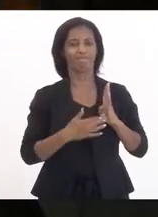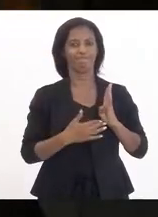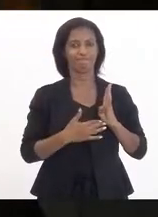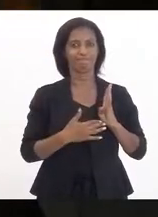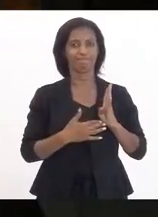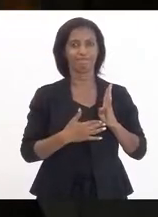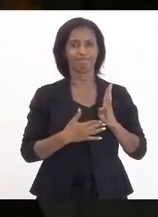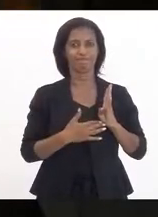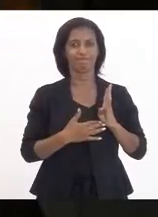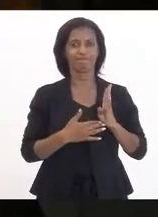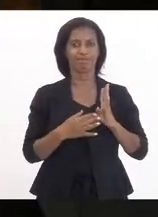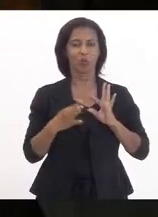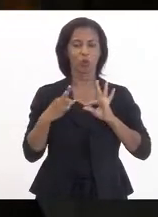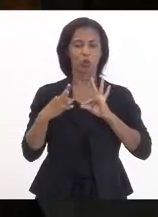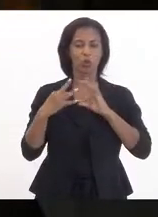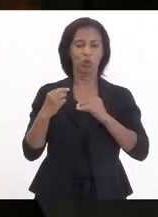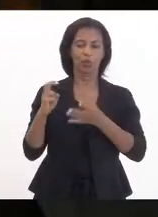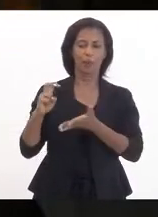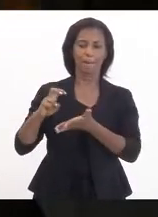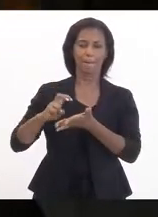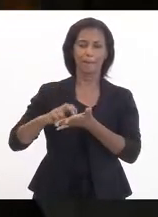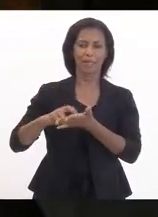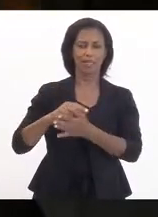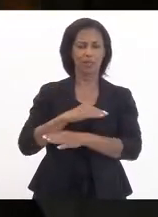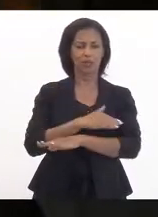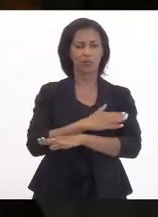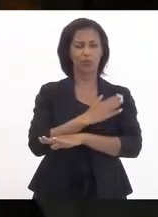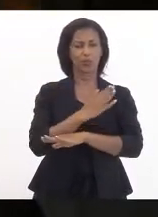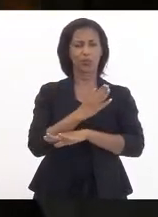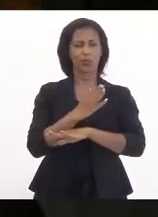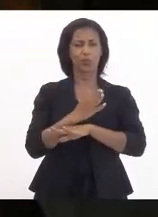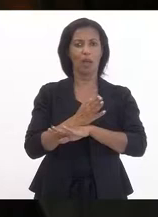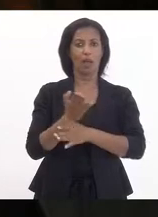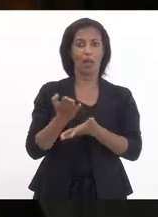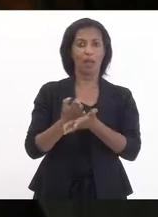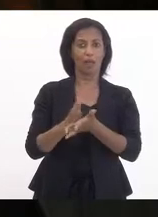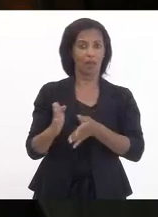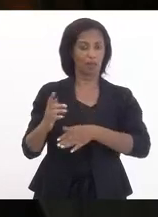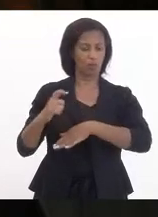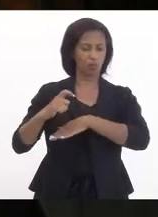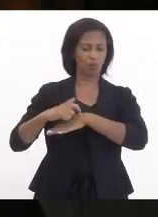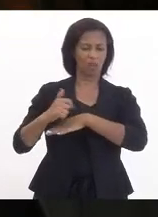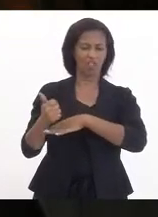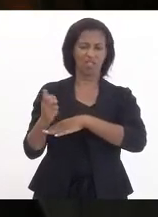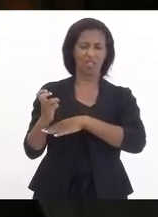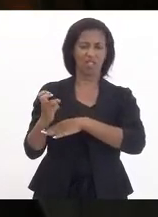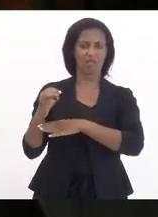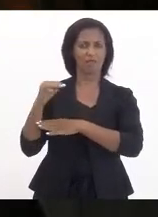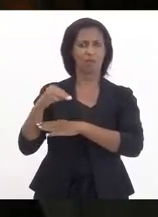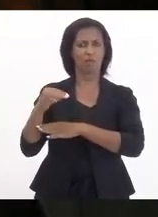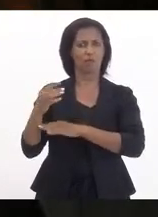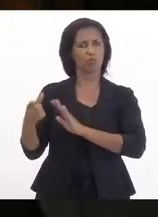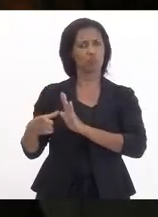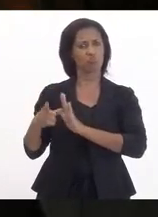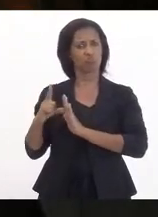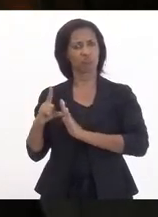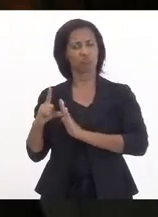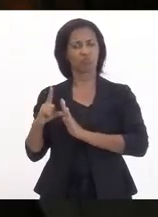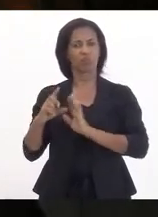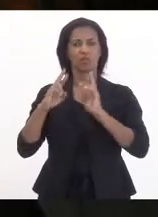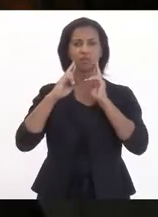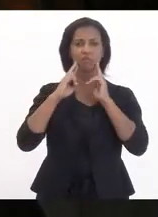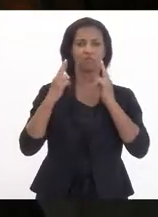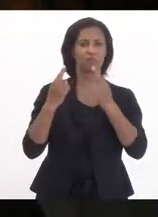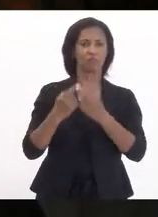passamos toda a parte da manhã, que acabou há 15 minutos, em